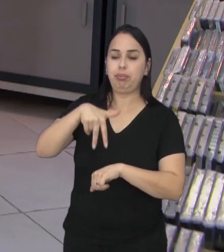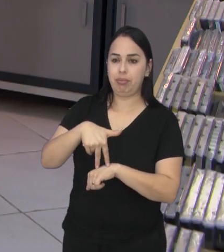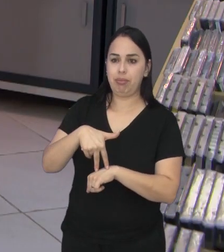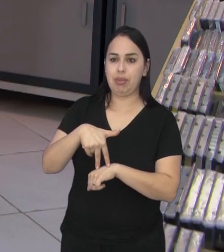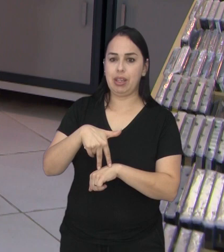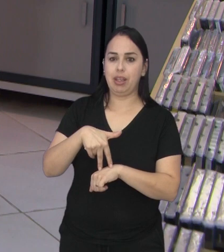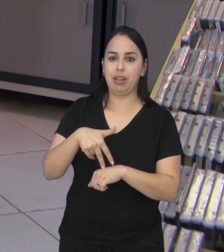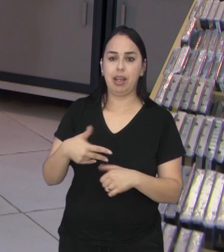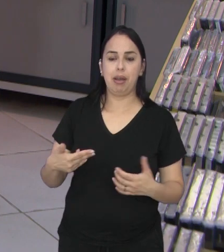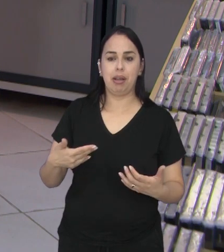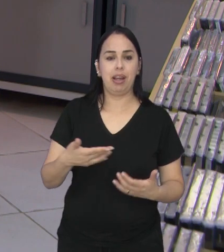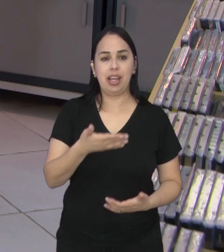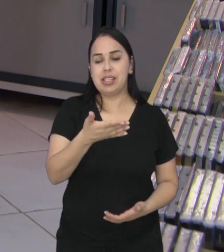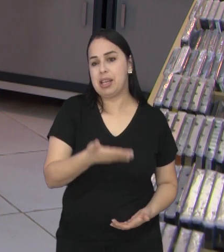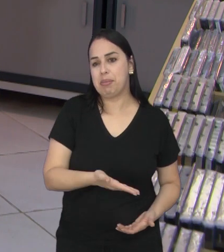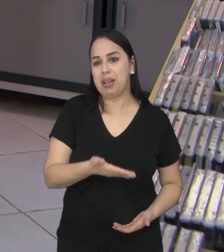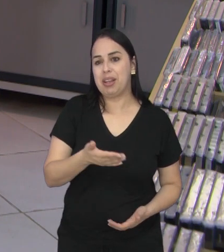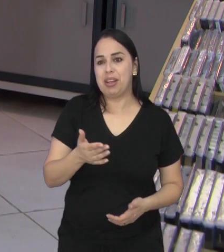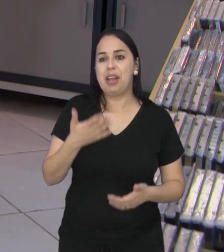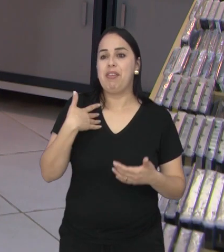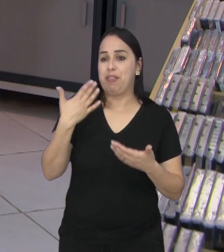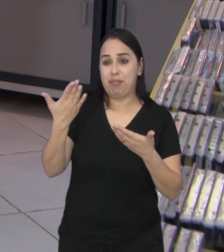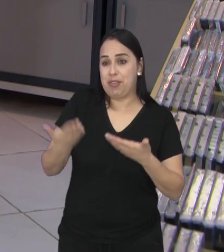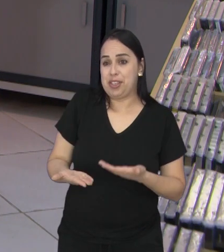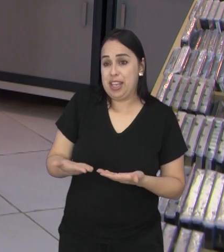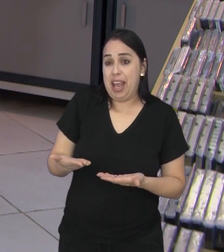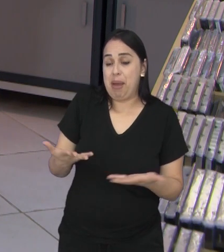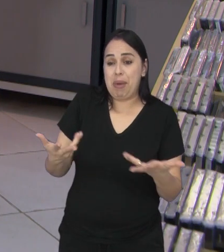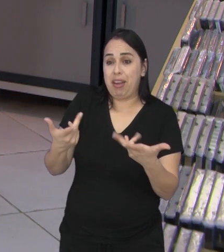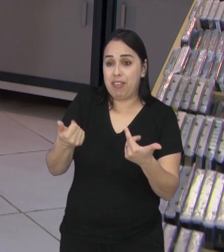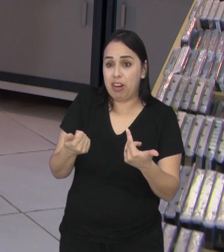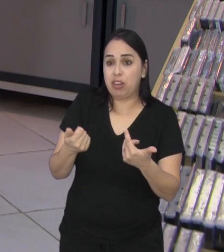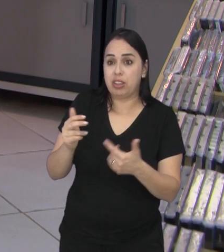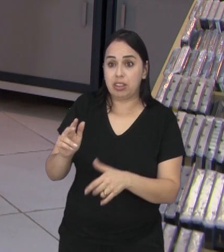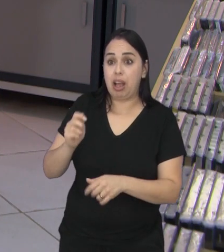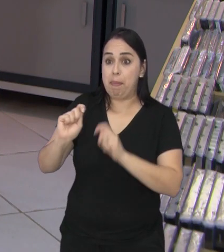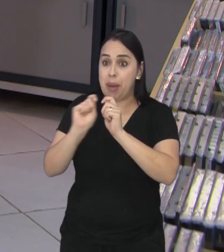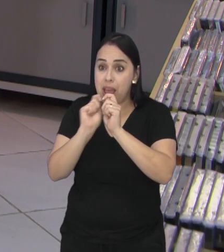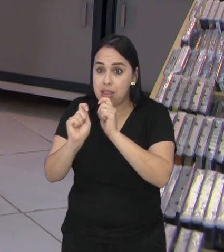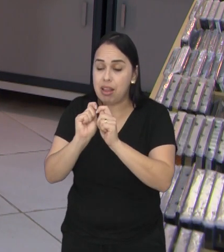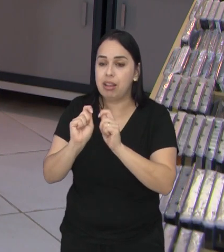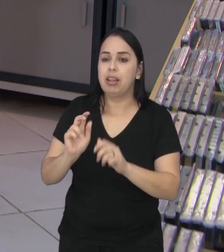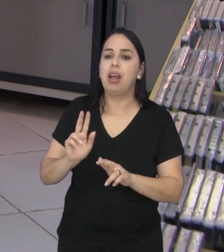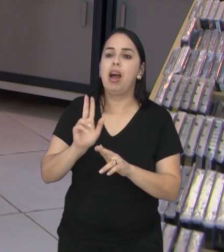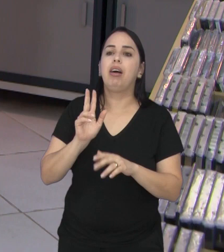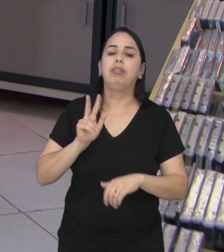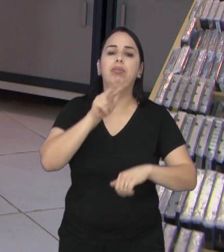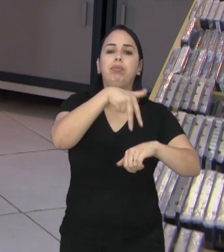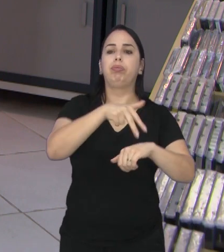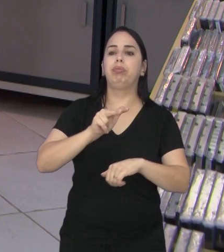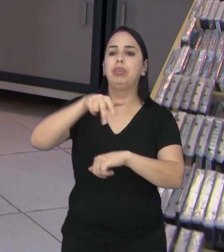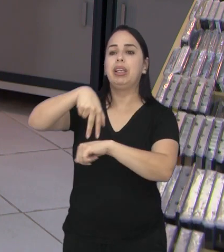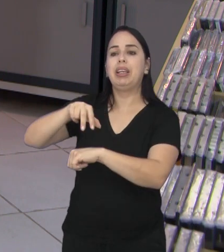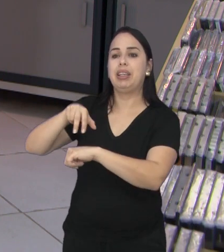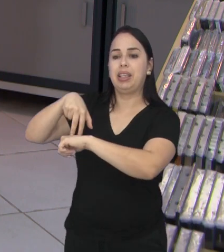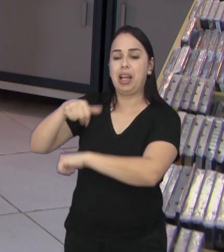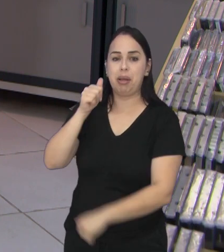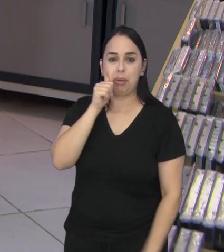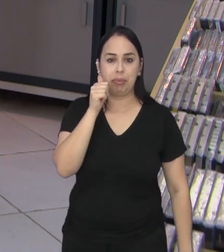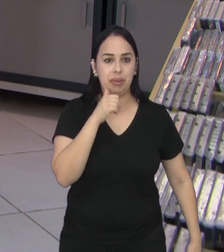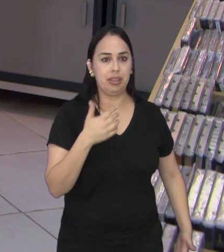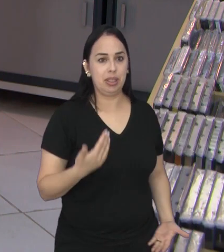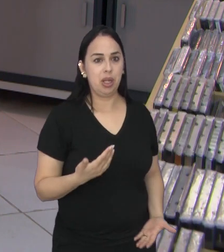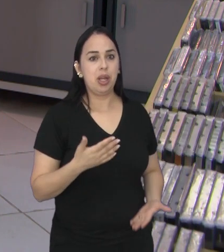né? É incrível ter você aqui à frente desse programa, né? Porque é sobre isso mesmo, é sobre a gente ocupar o máximo de espaços possíveis. E eu